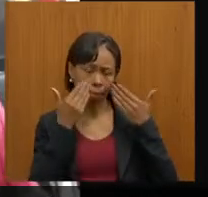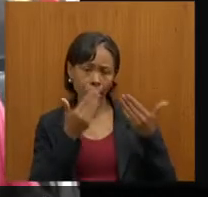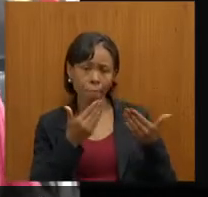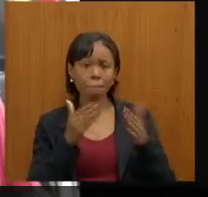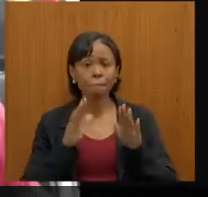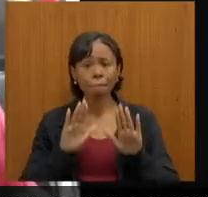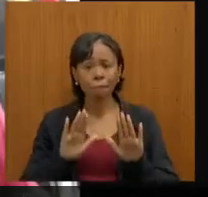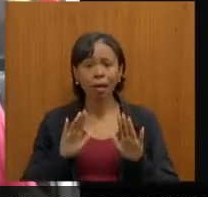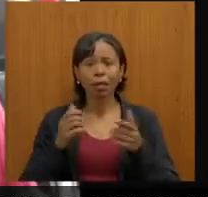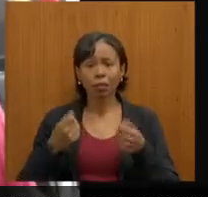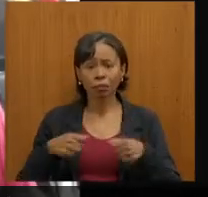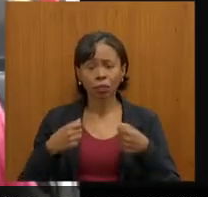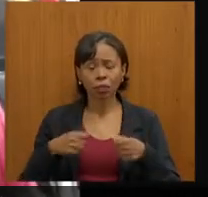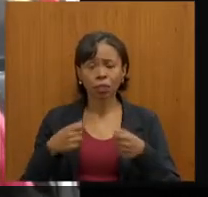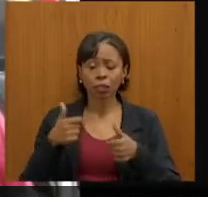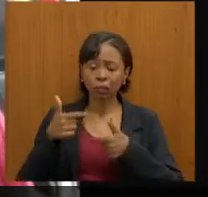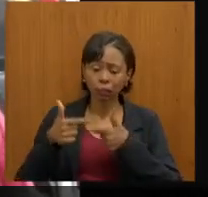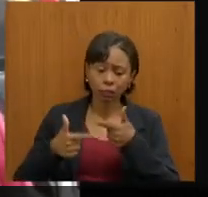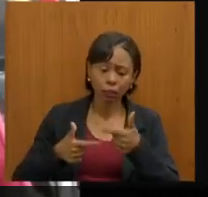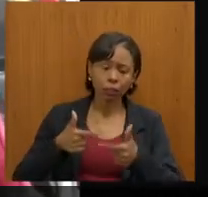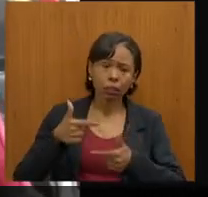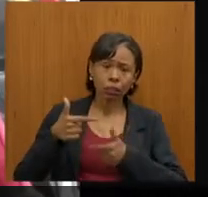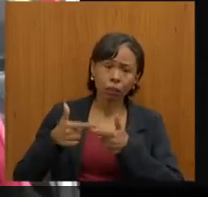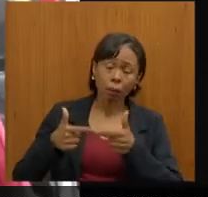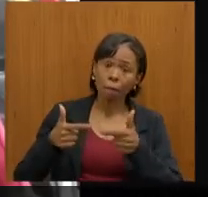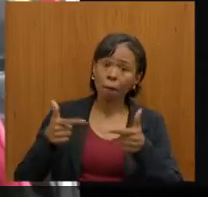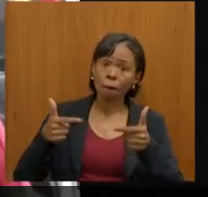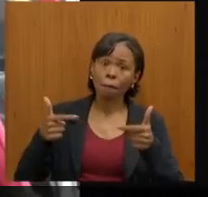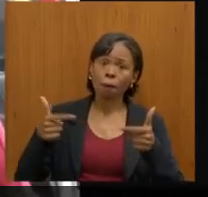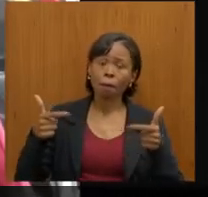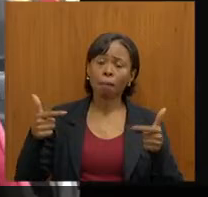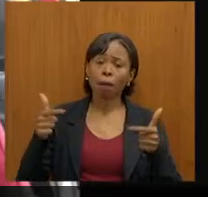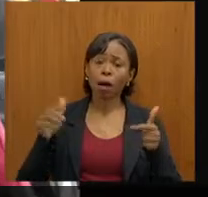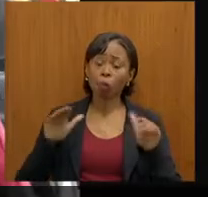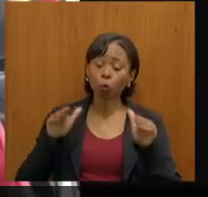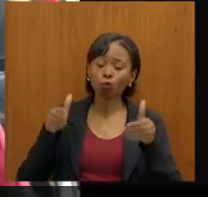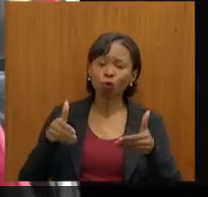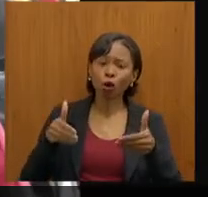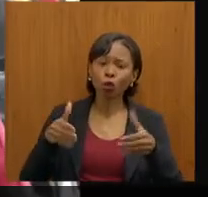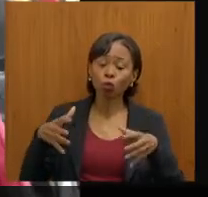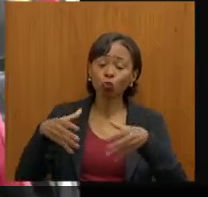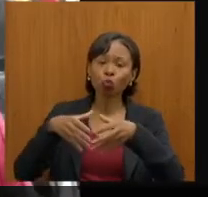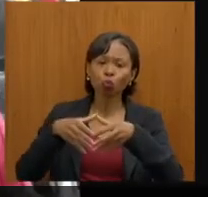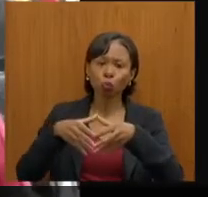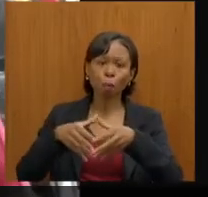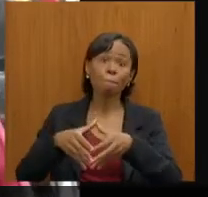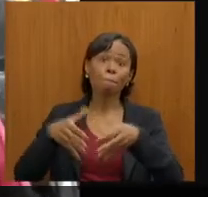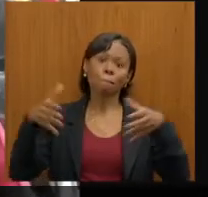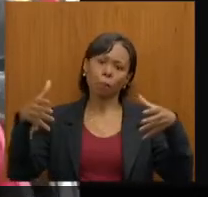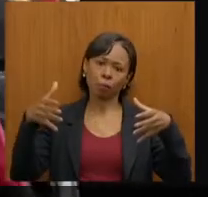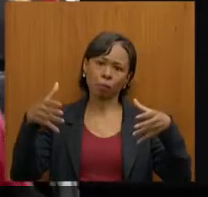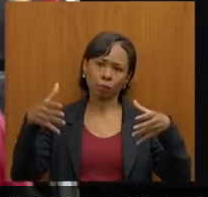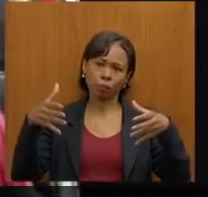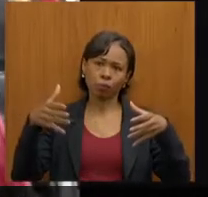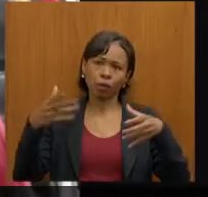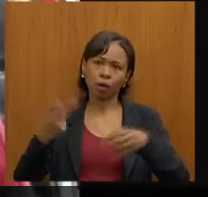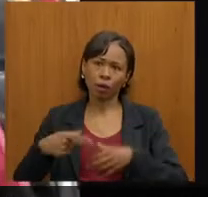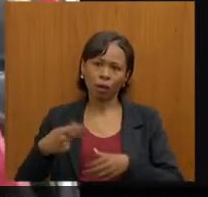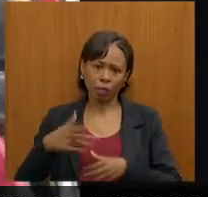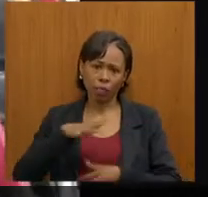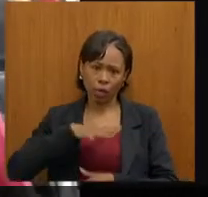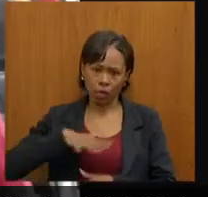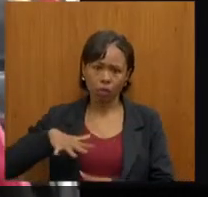é um trabalho maior né para tingir um grupo maior aqui na região nós Ainda temos